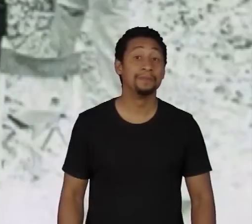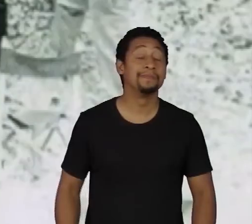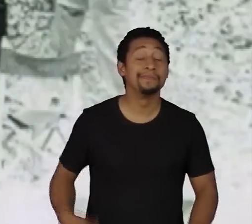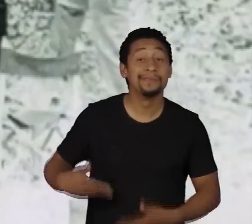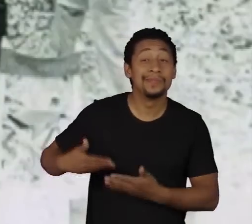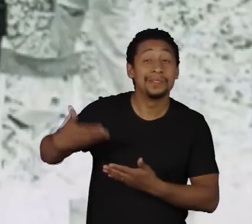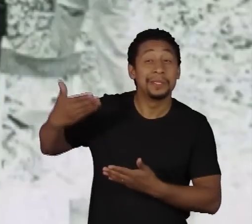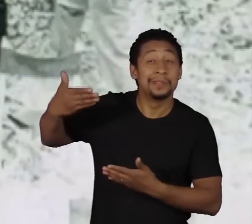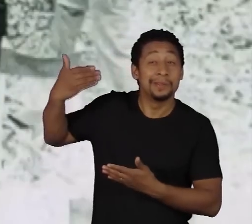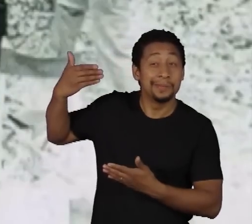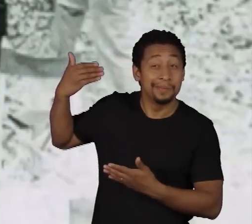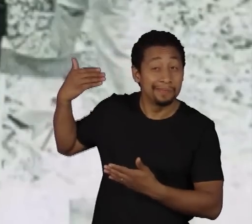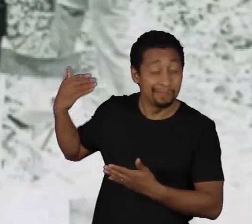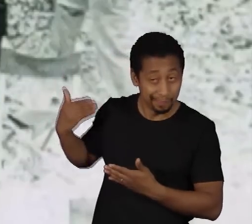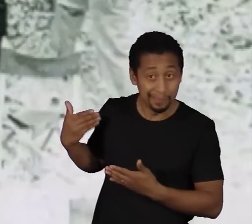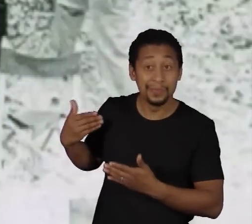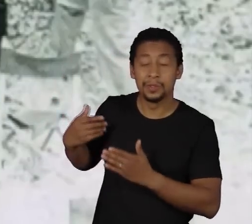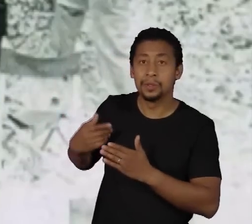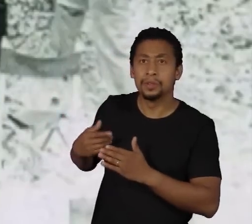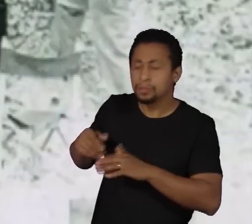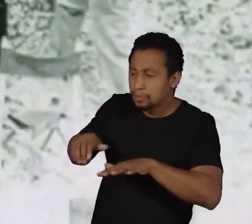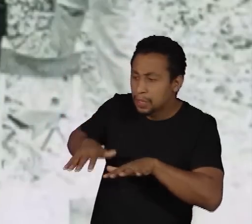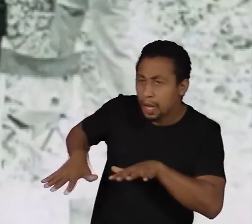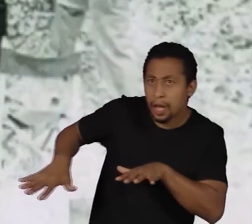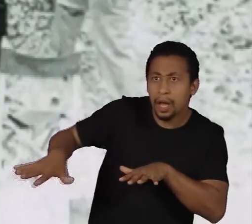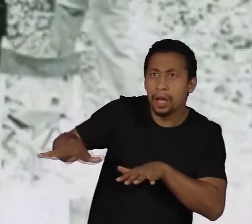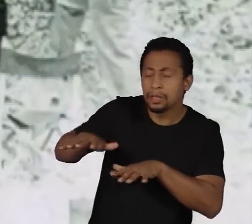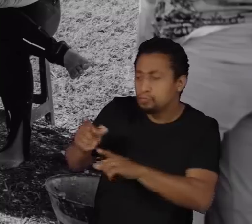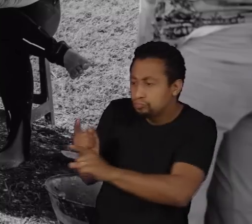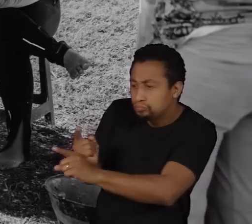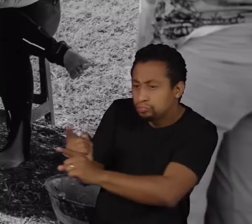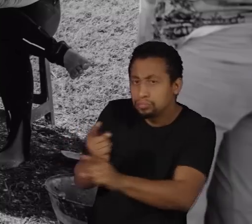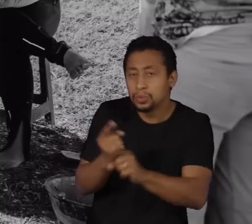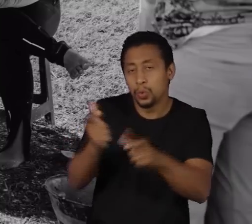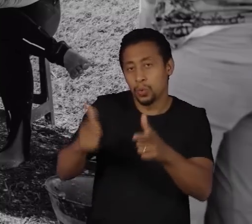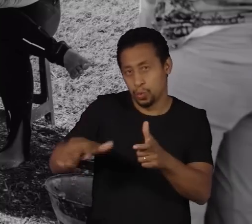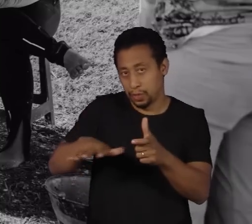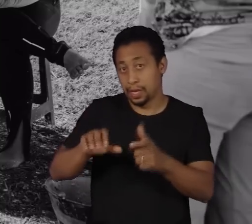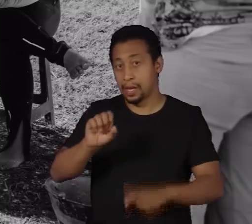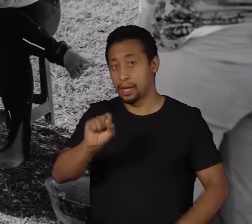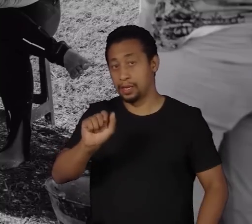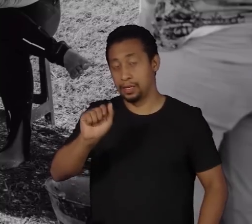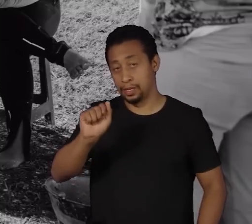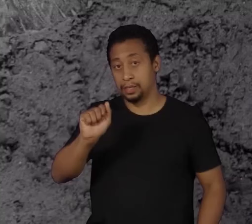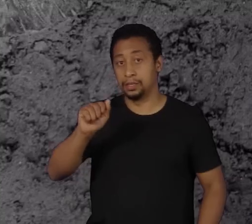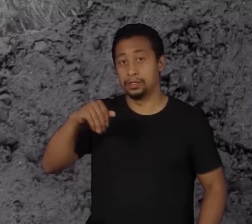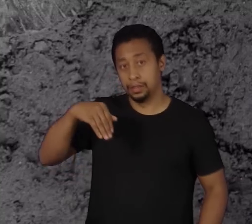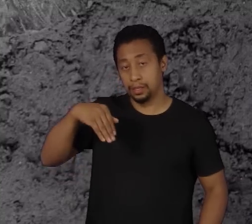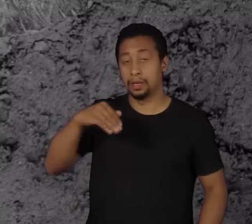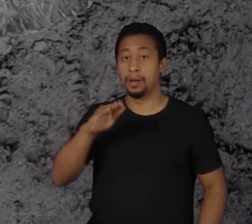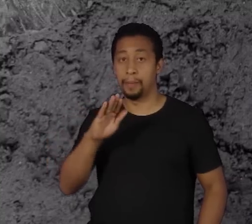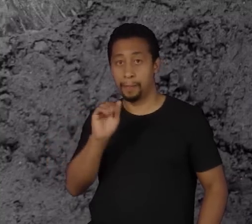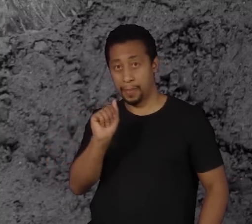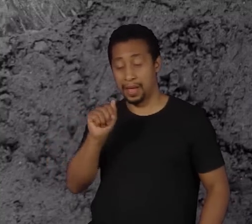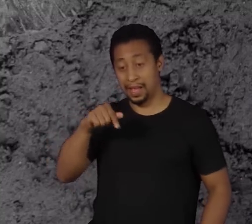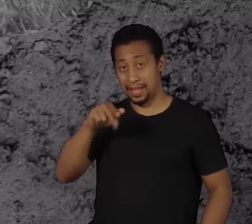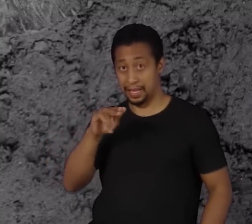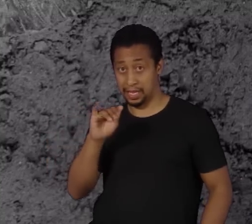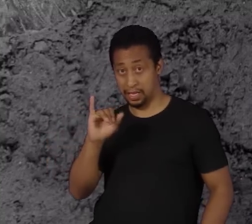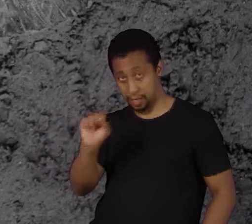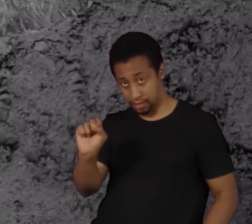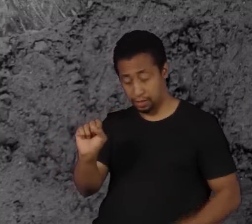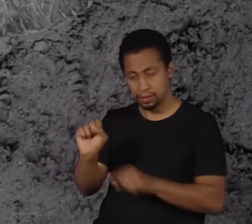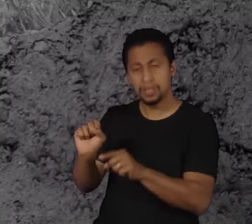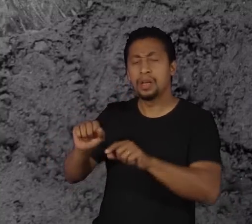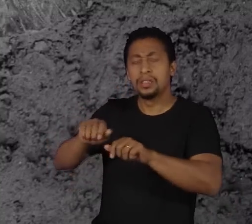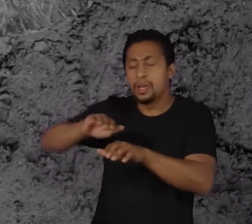passado revisitado por meio de vestígios nos sambaquis. São sítios arqueológicos que alternam camadas de terra